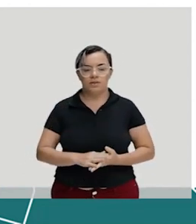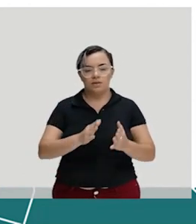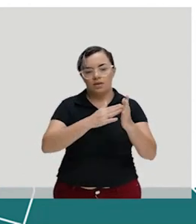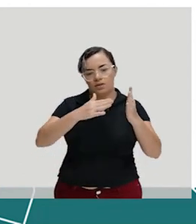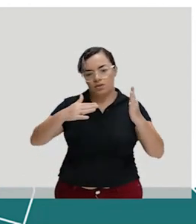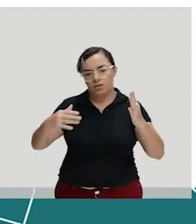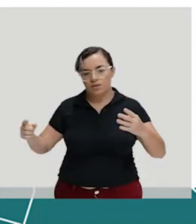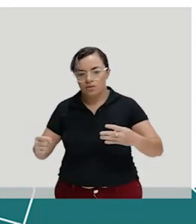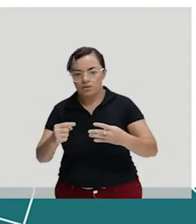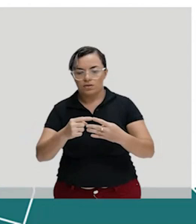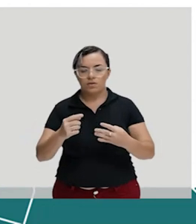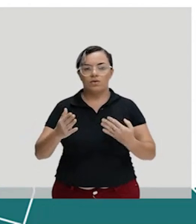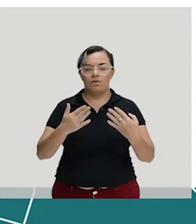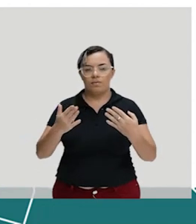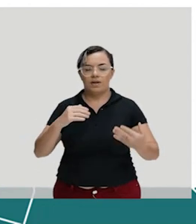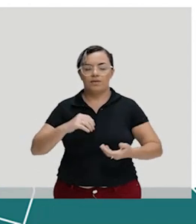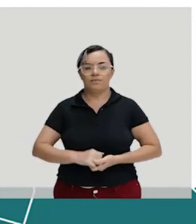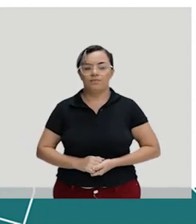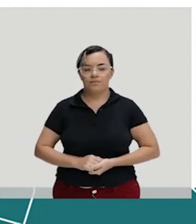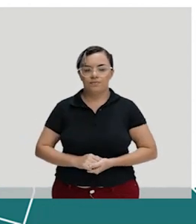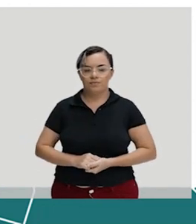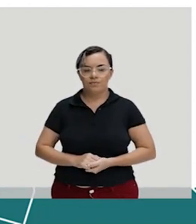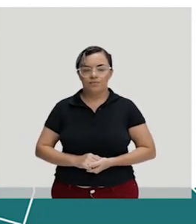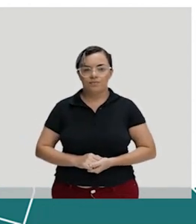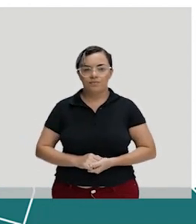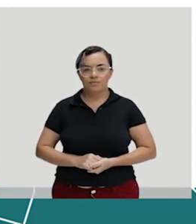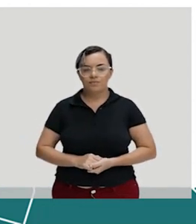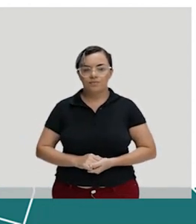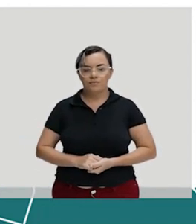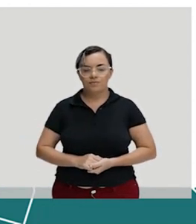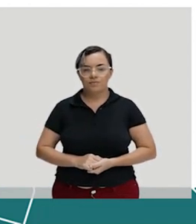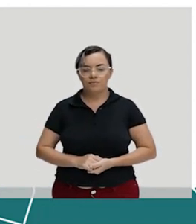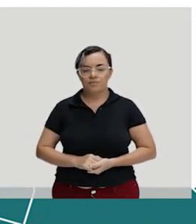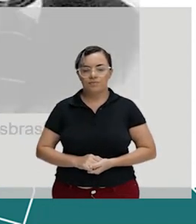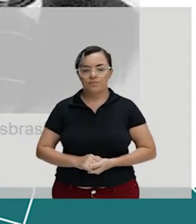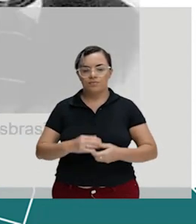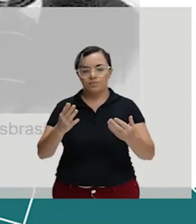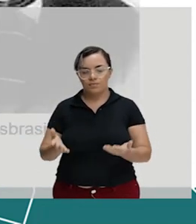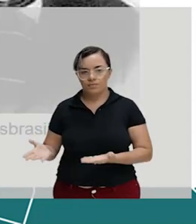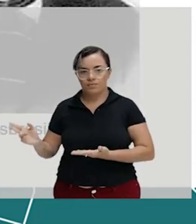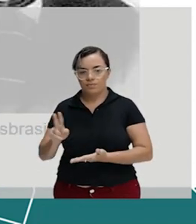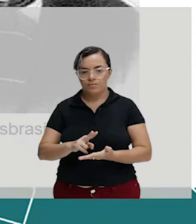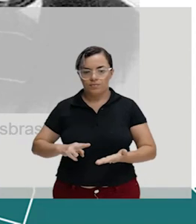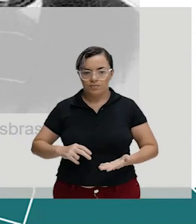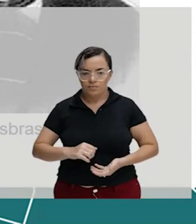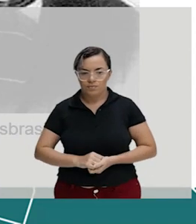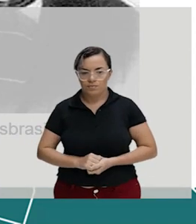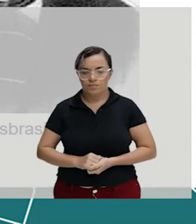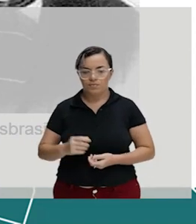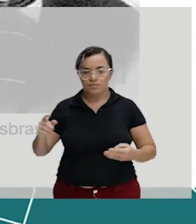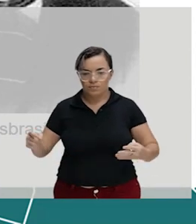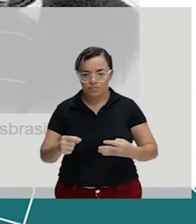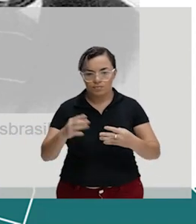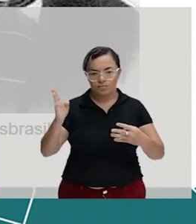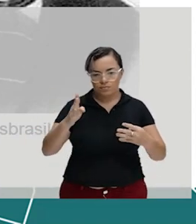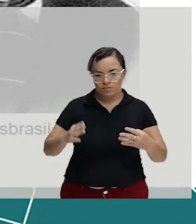decadentismo certo aí eu tenho o o Cruz e Souza né o simbolismo do Brasil surgiu com a influência para o